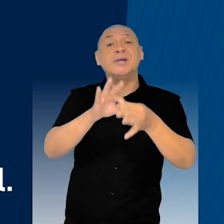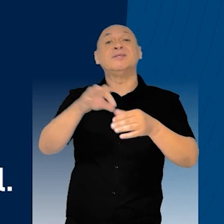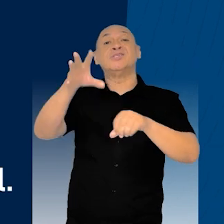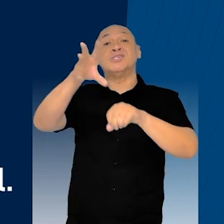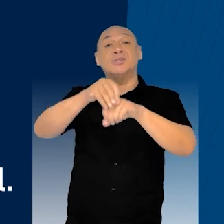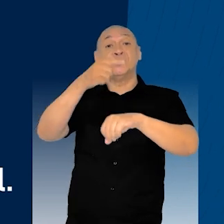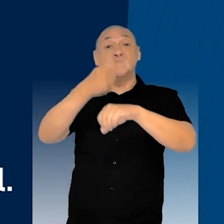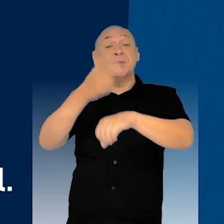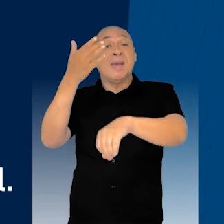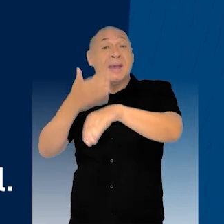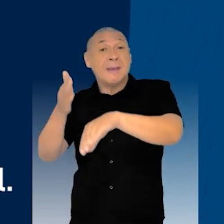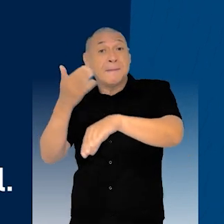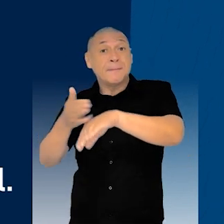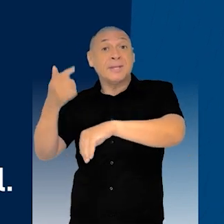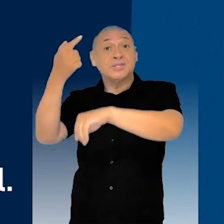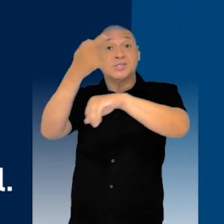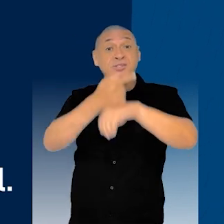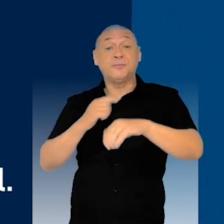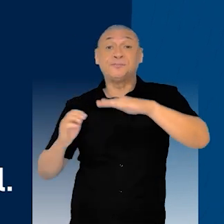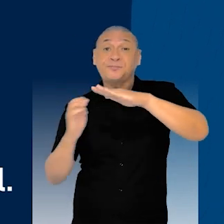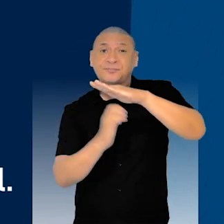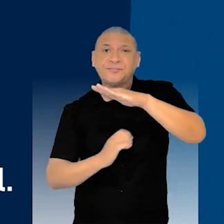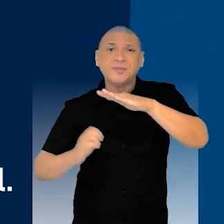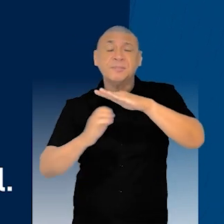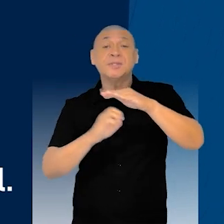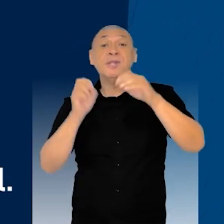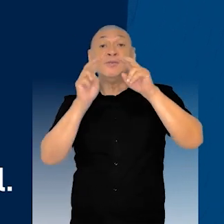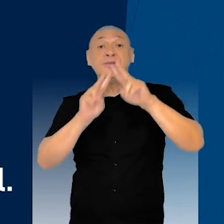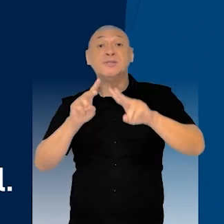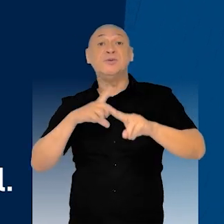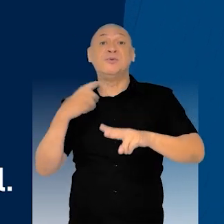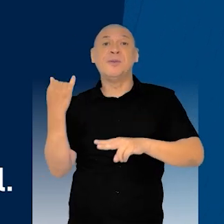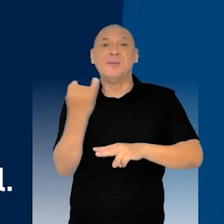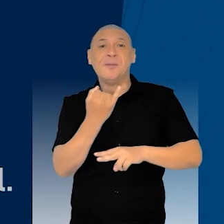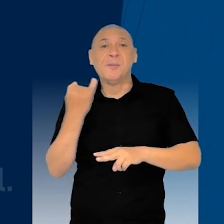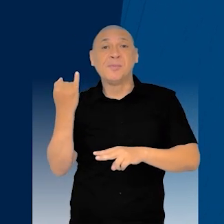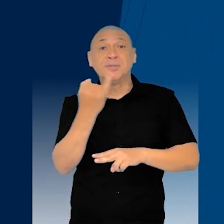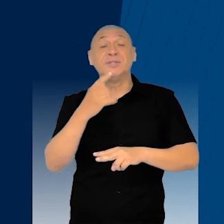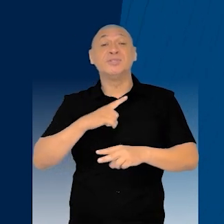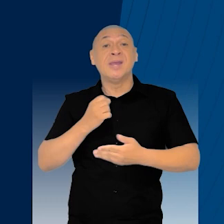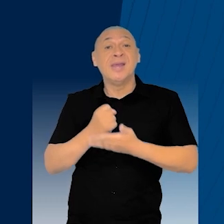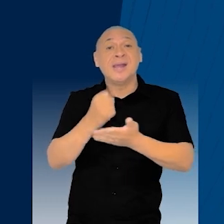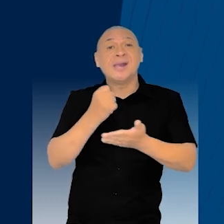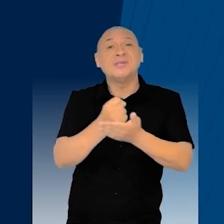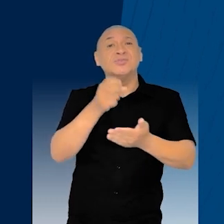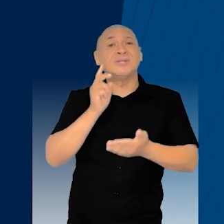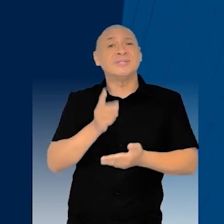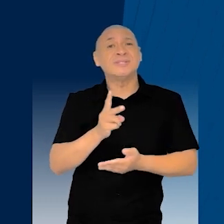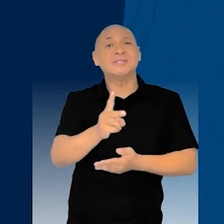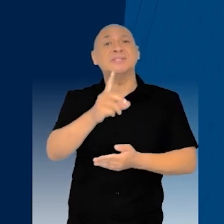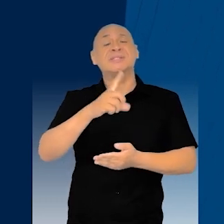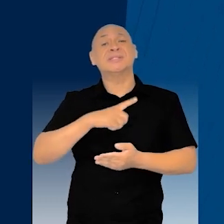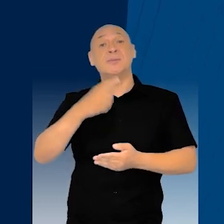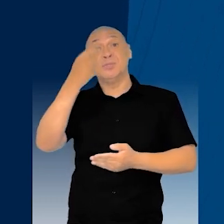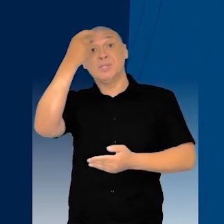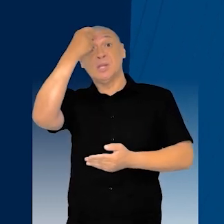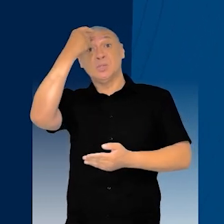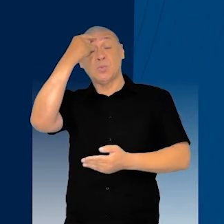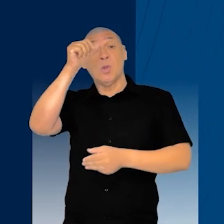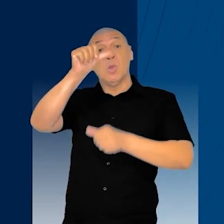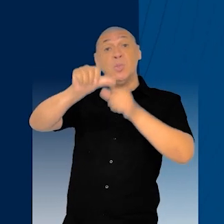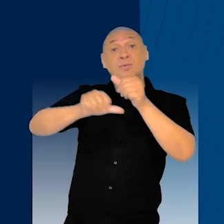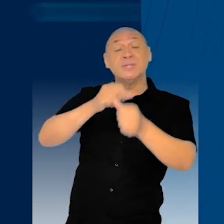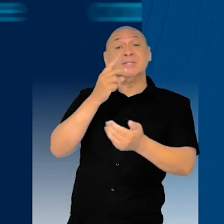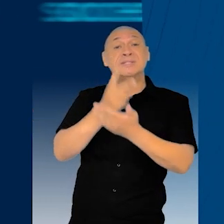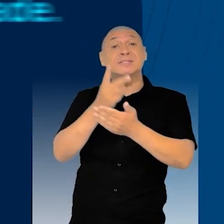do conhecimento às práticas de gestão organizacional visando a excelência operacional, contribuir ativamente para a produção intelectual e a